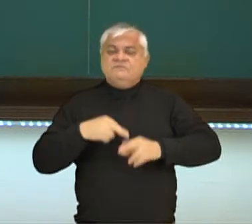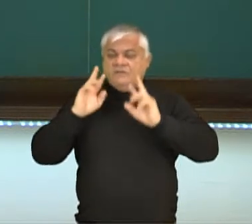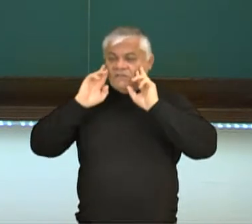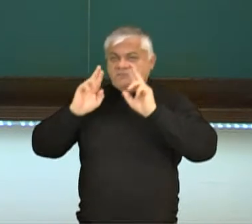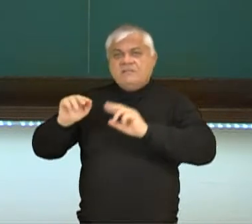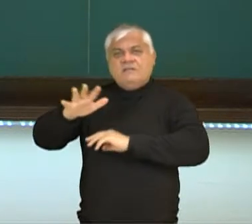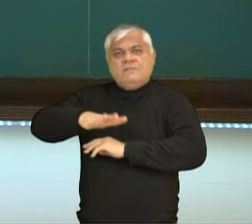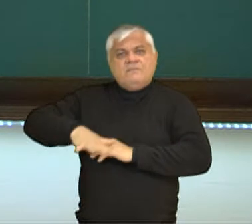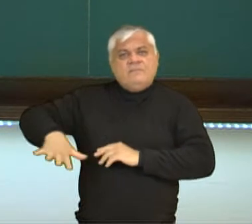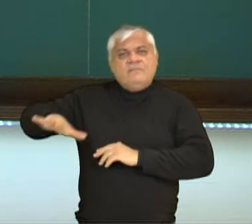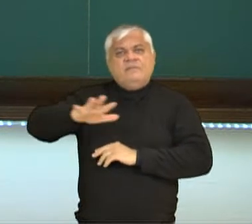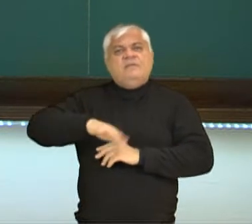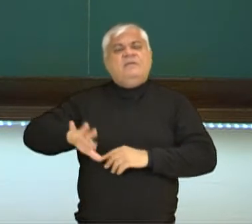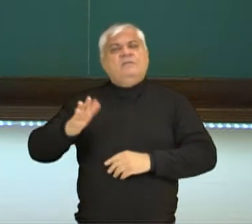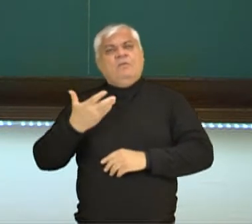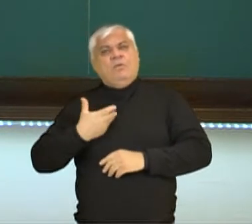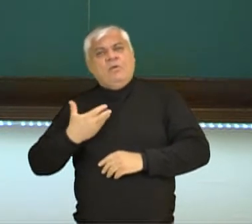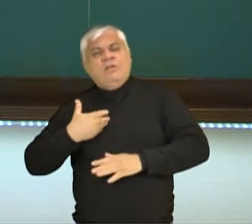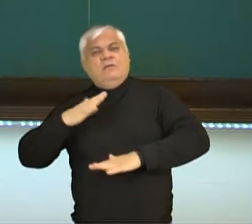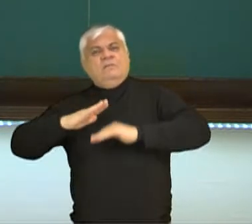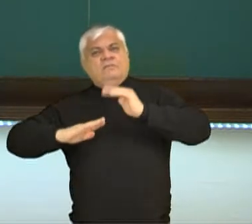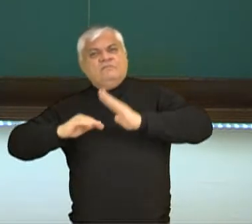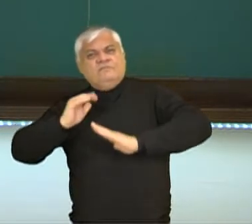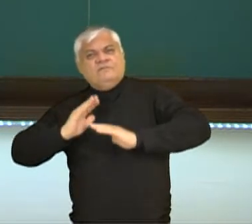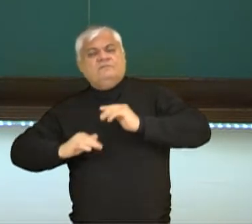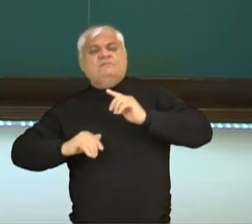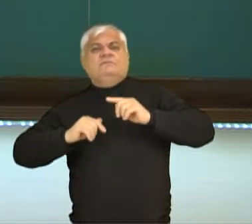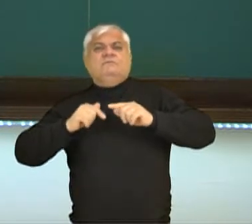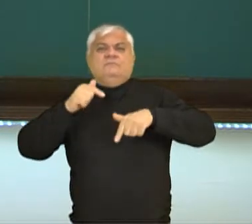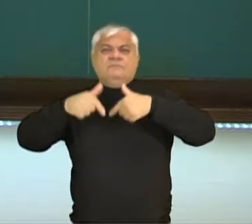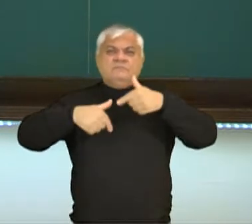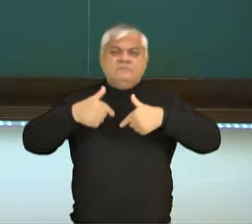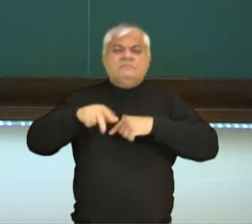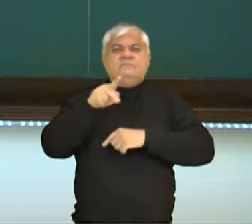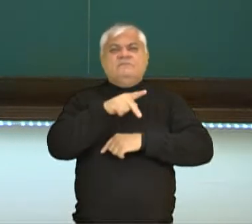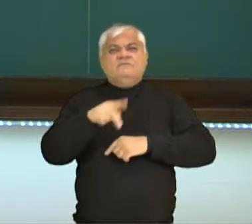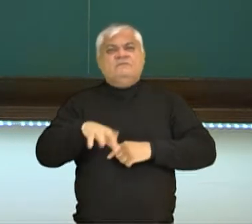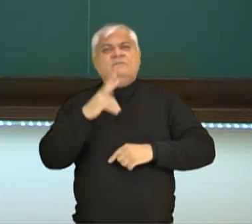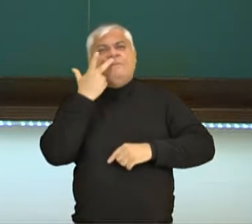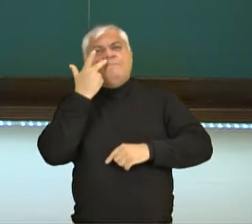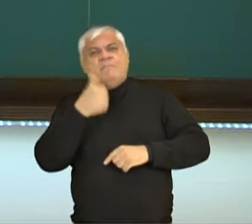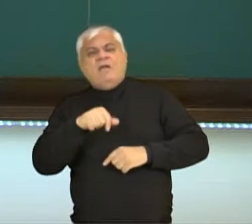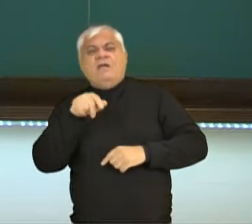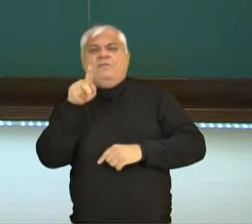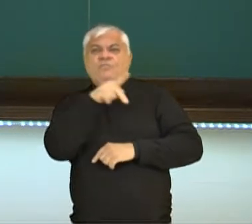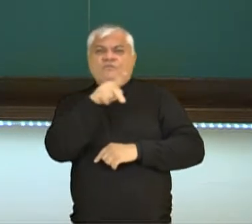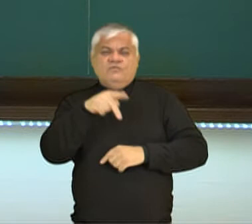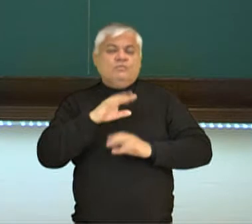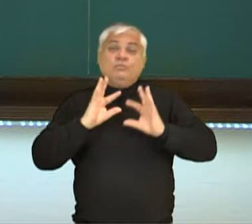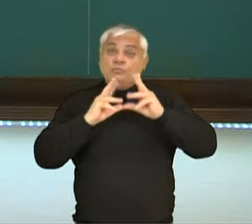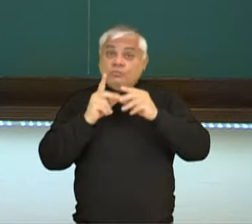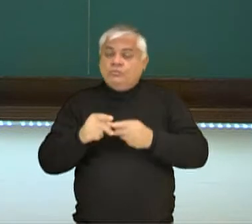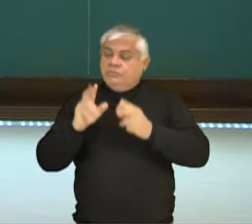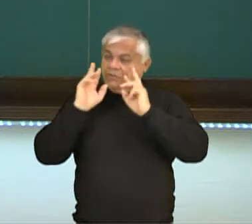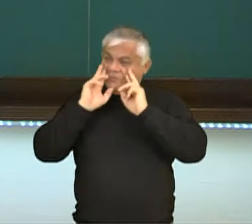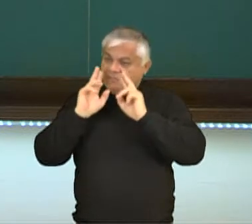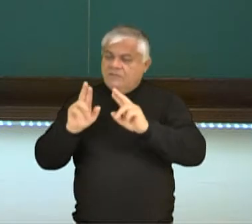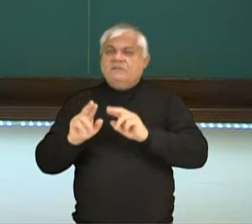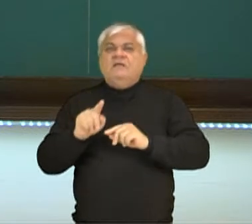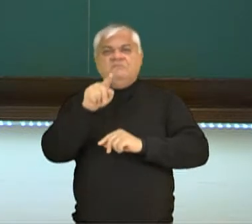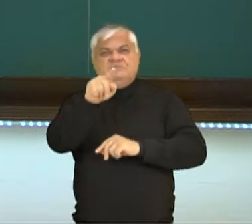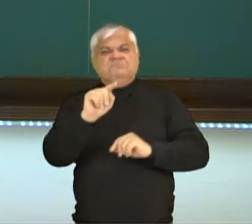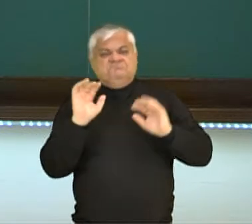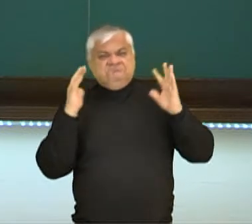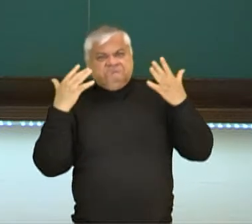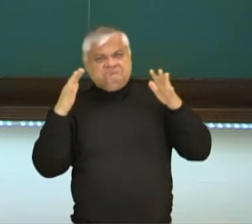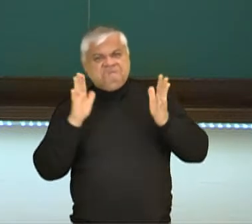de sala, os profissionais que atuam na escola, né, o teu pai, a tua mãe, são coisas que fazem com que você seja